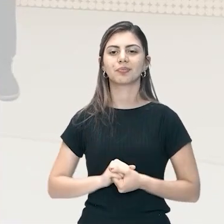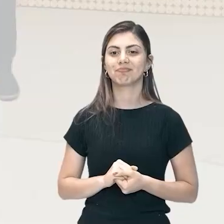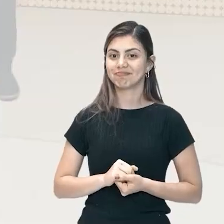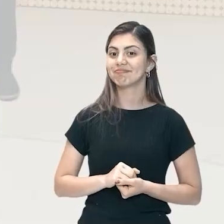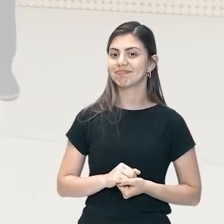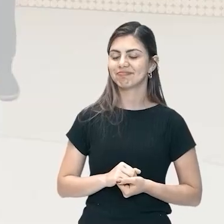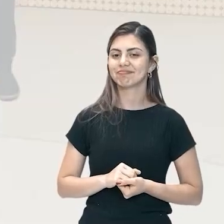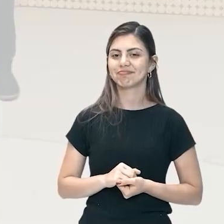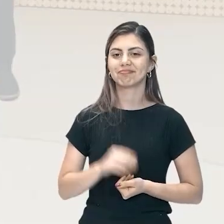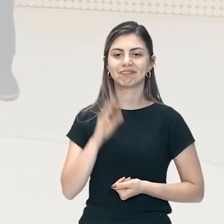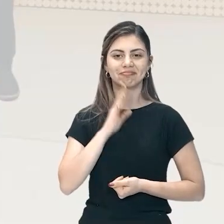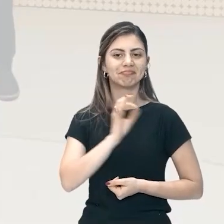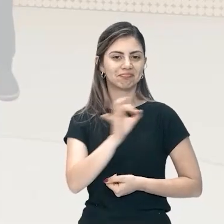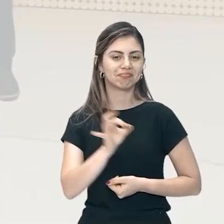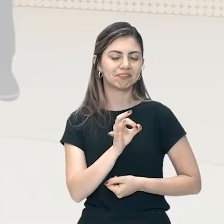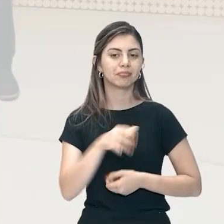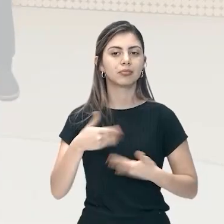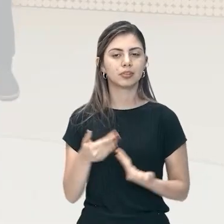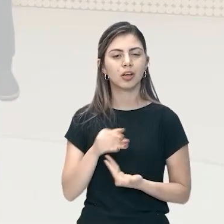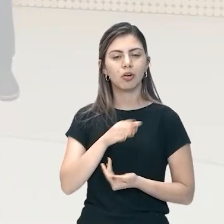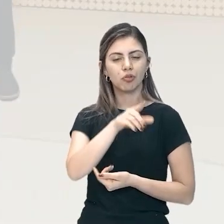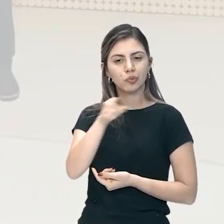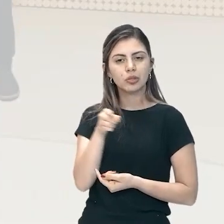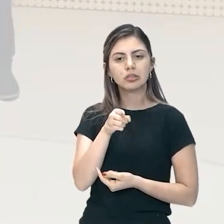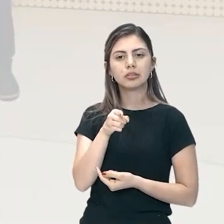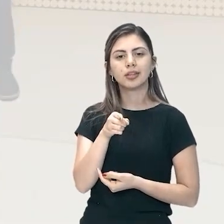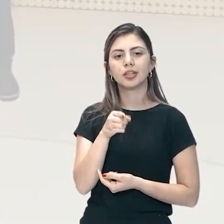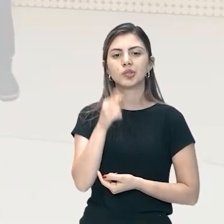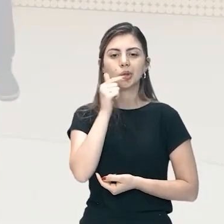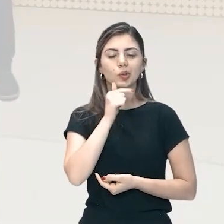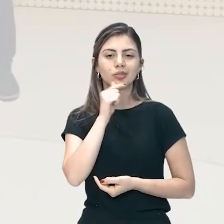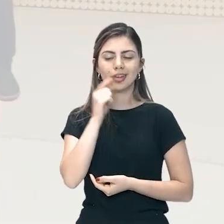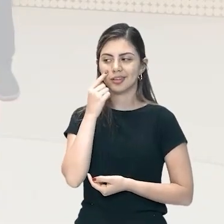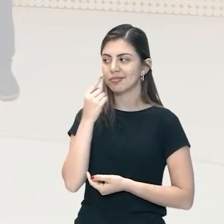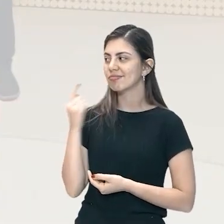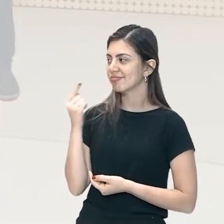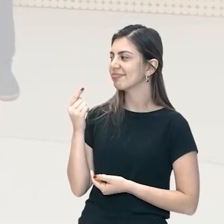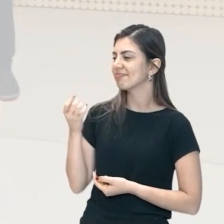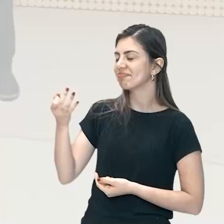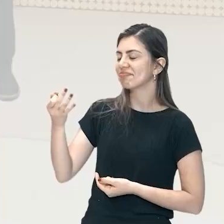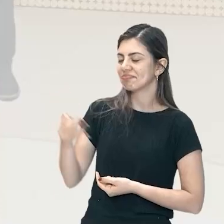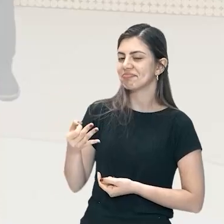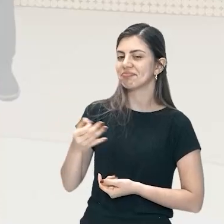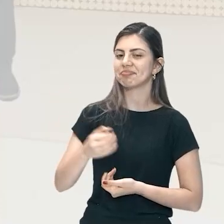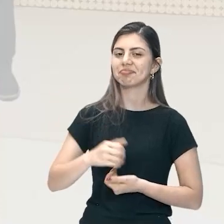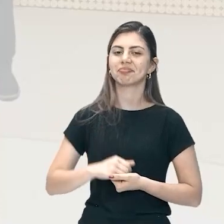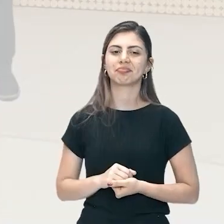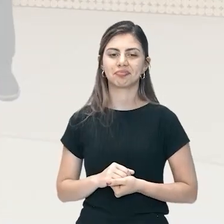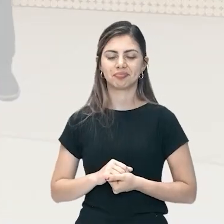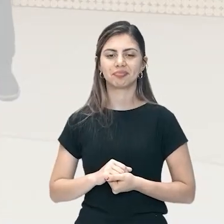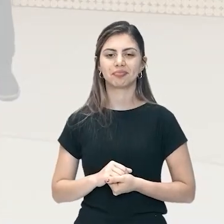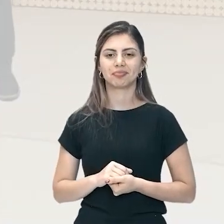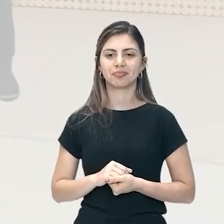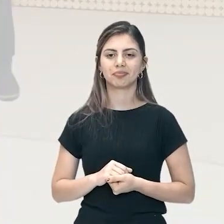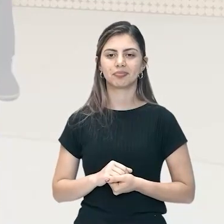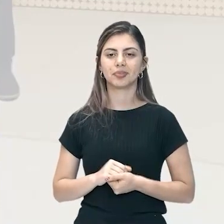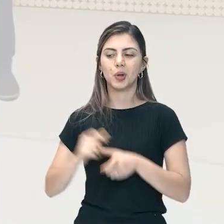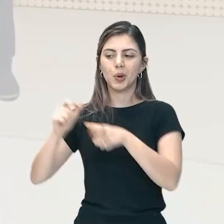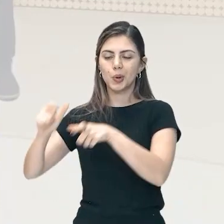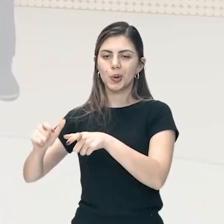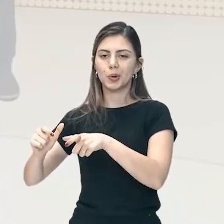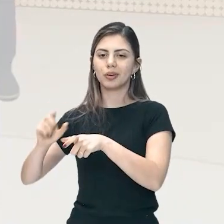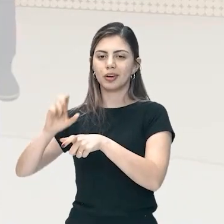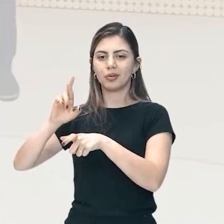Olha só. Agora vocês estão vendo, ela está se cruzando lá na retina. Viu como está se cruzando na retina?